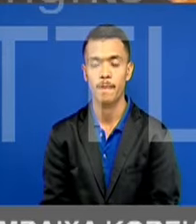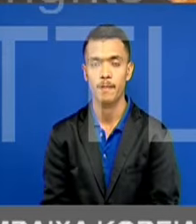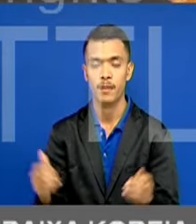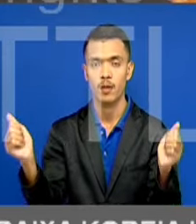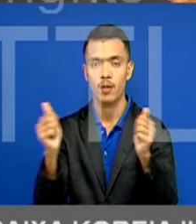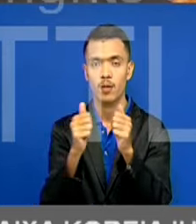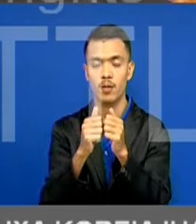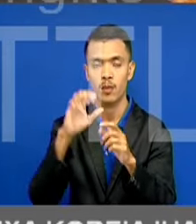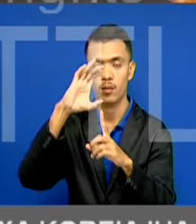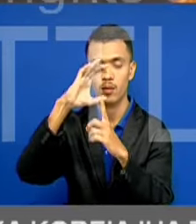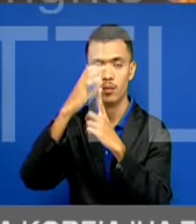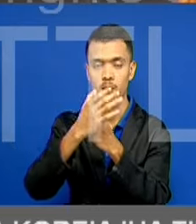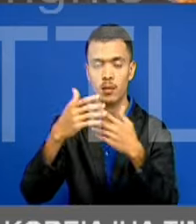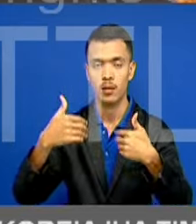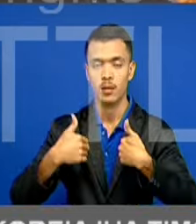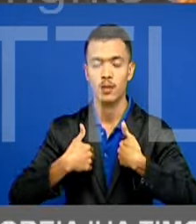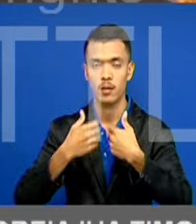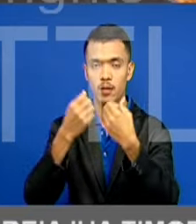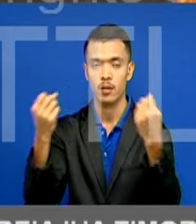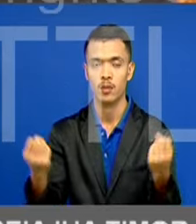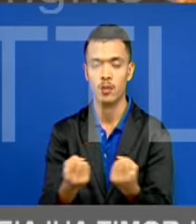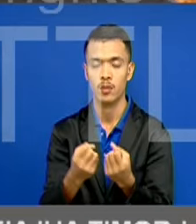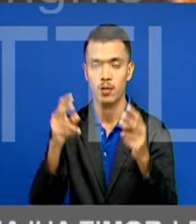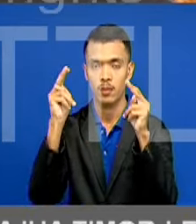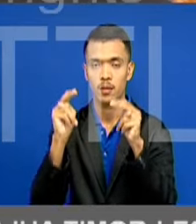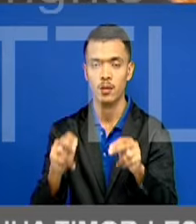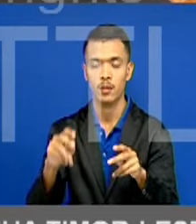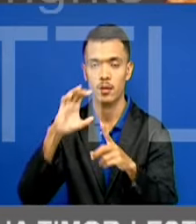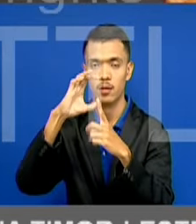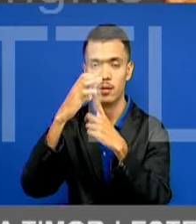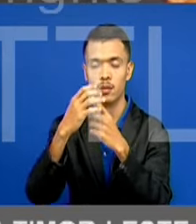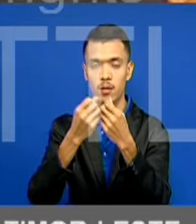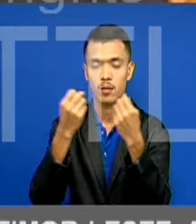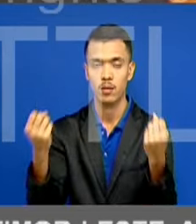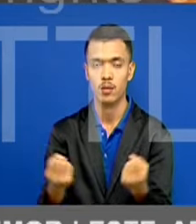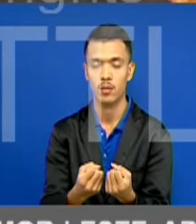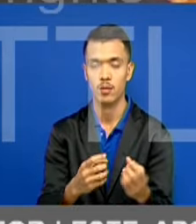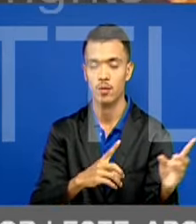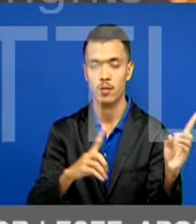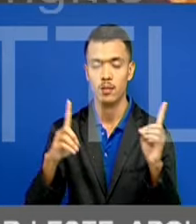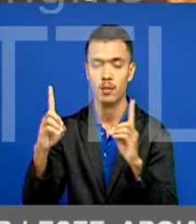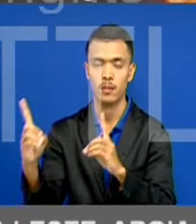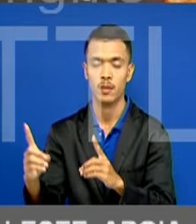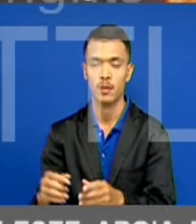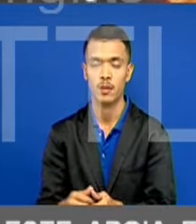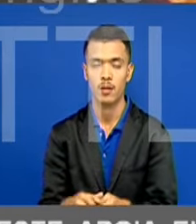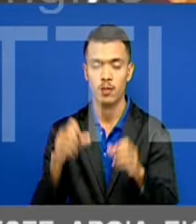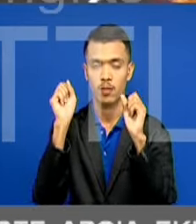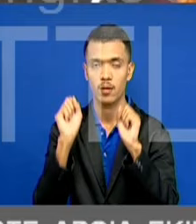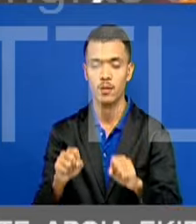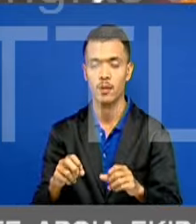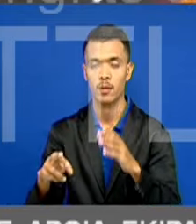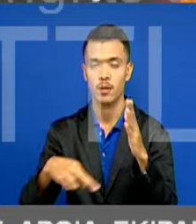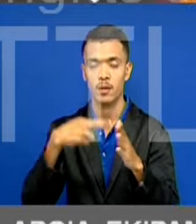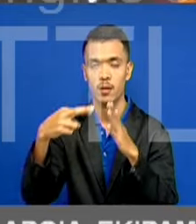relaciona com a cultura original de Sucunhã, precisa sucursir a mostra de implementar a lei tarabando, ou de ver regula a